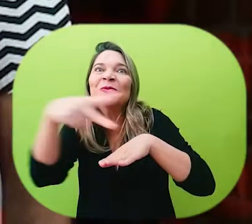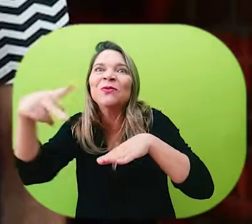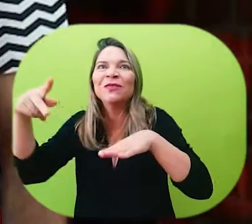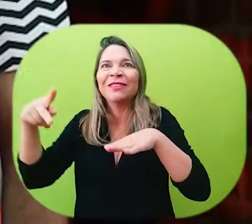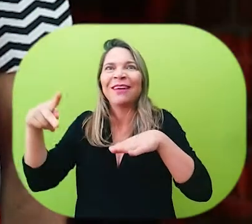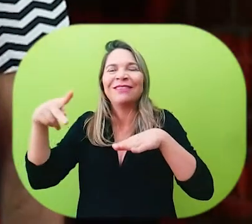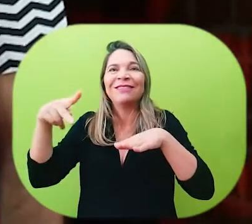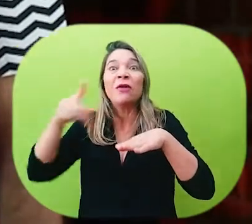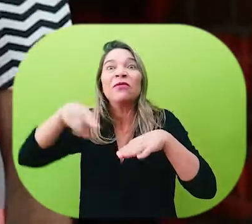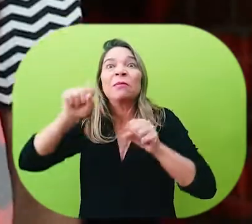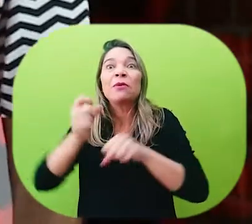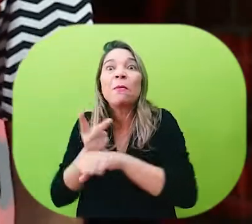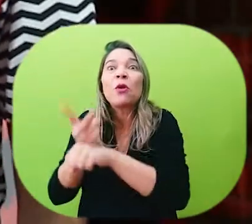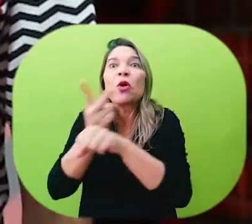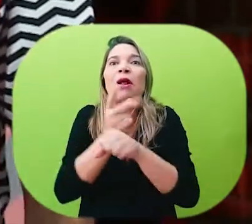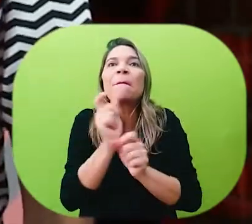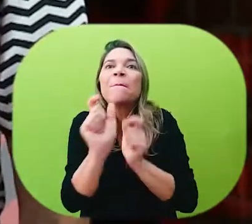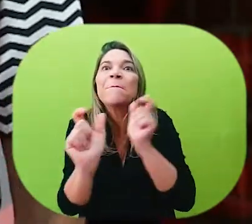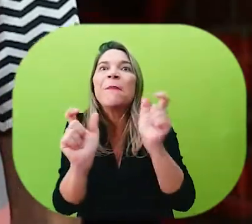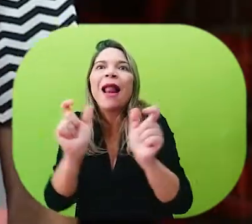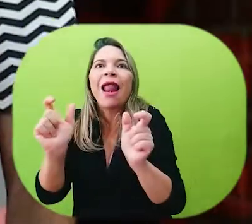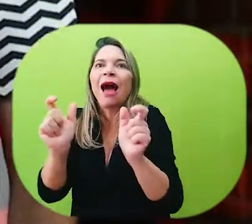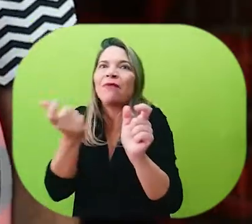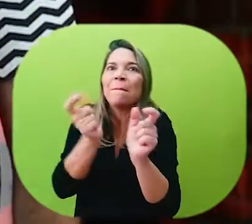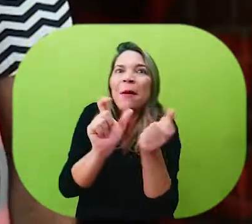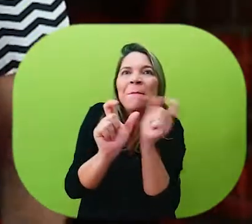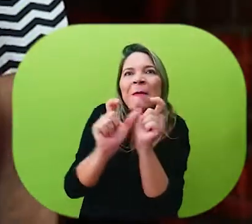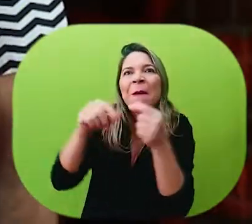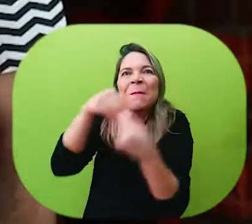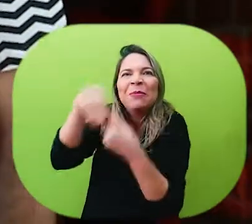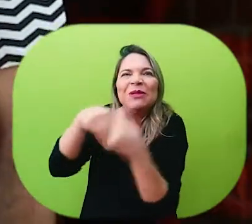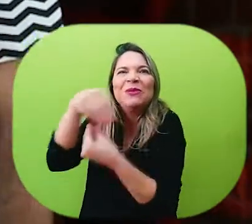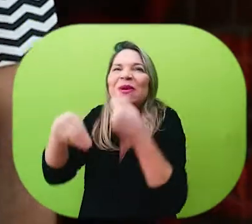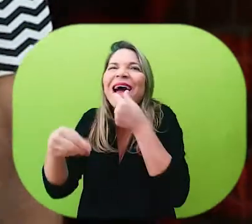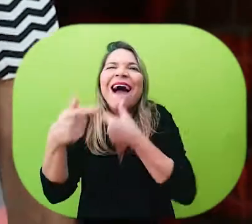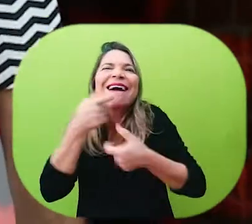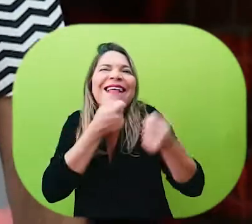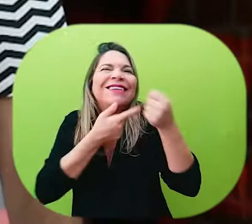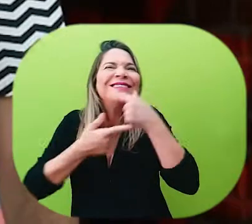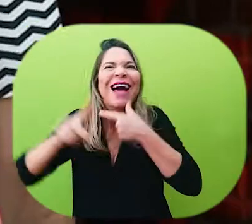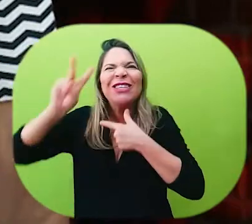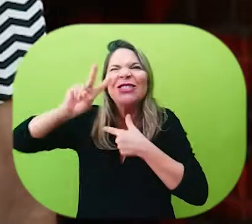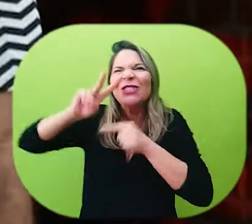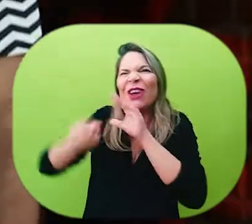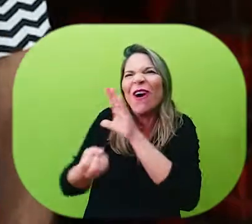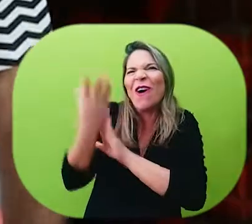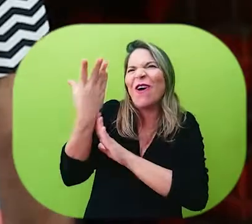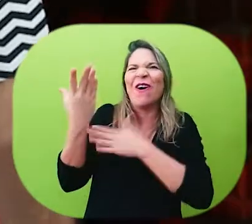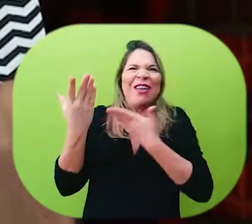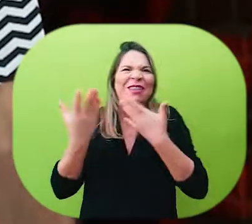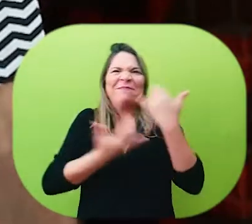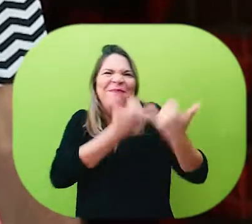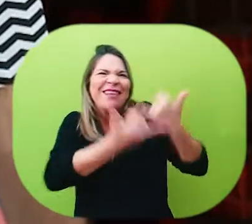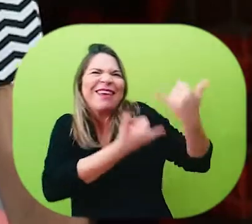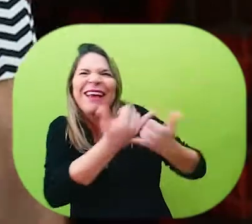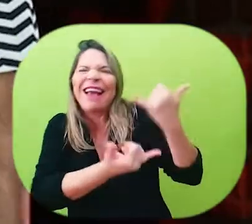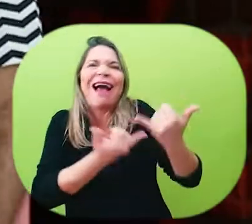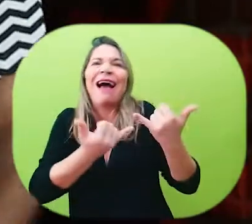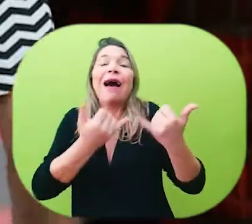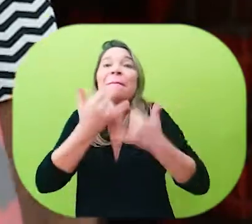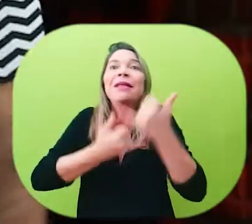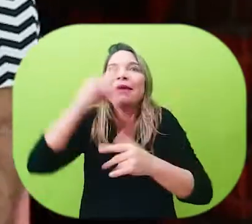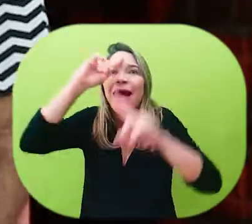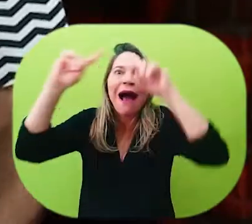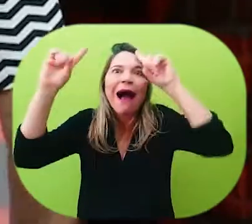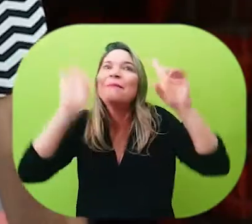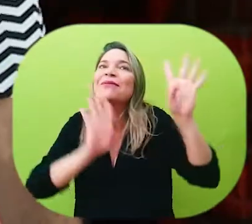Agora é com vocês. Procurem palavras e inventem jogos. Criem novas histórias, novos brinquedos.